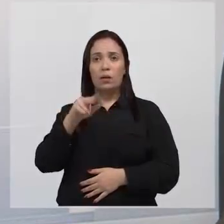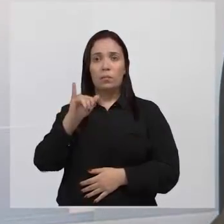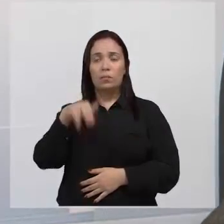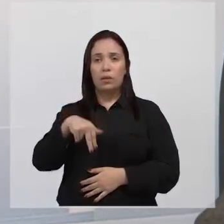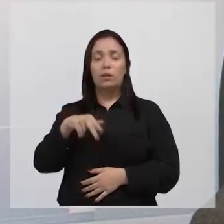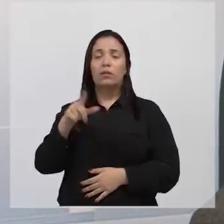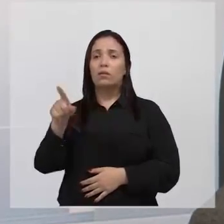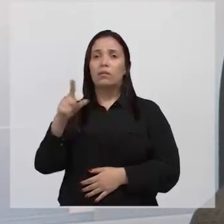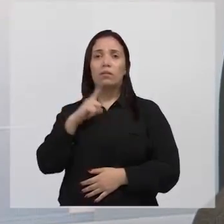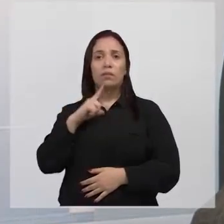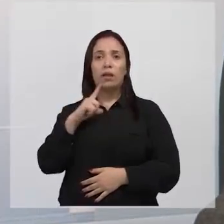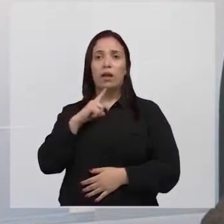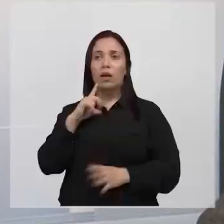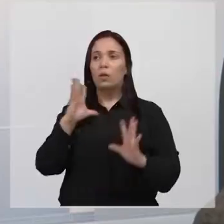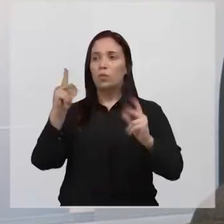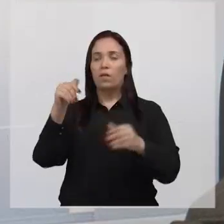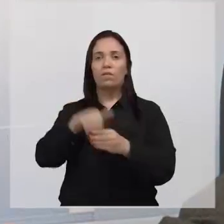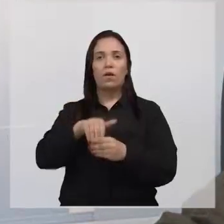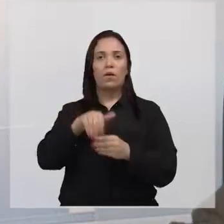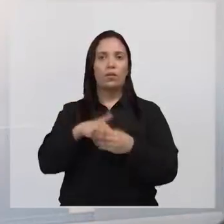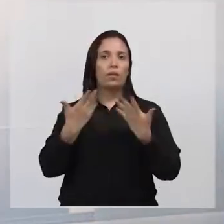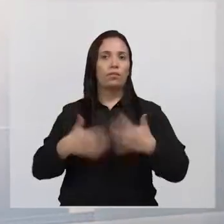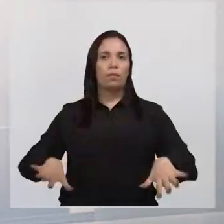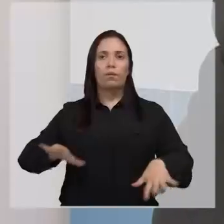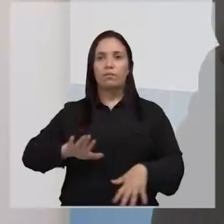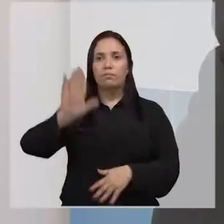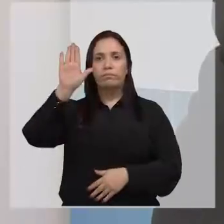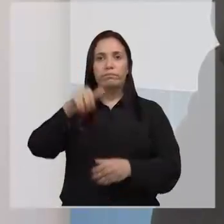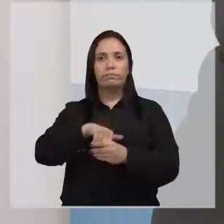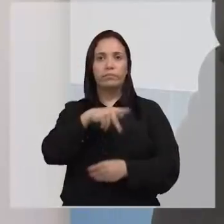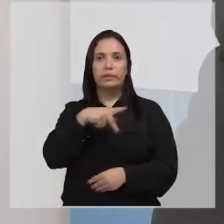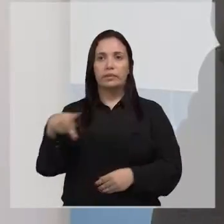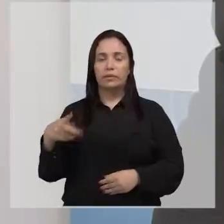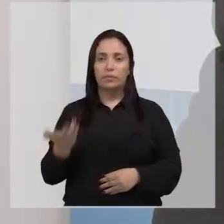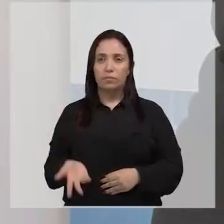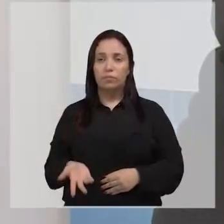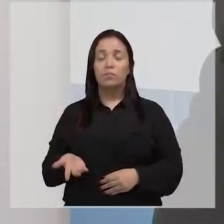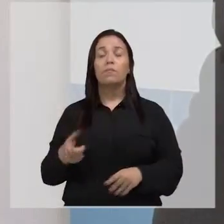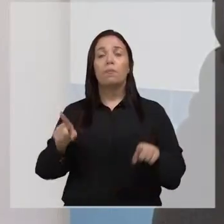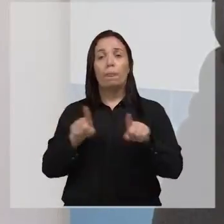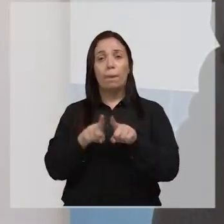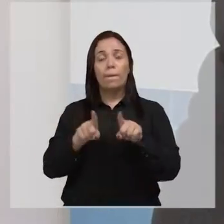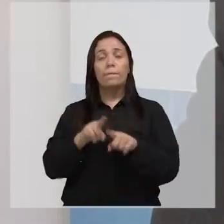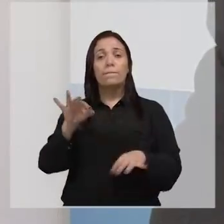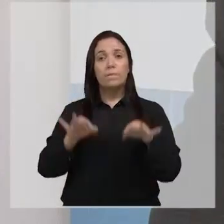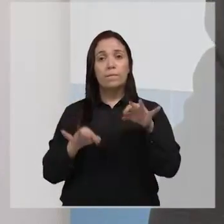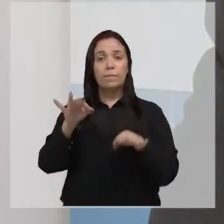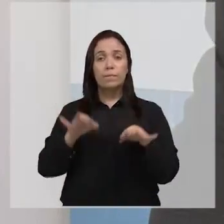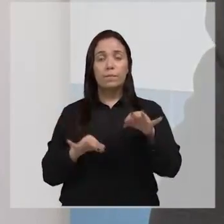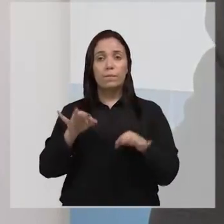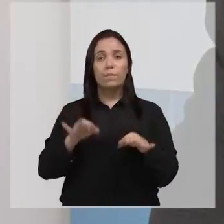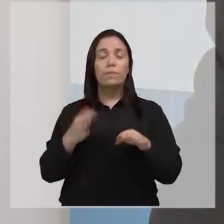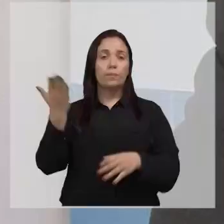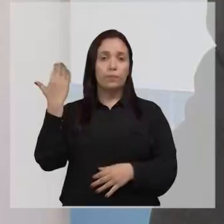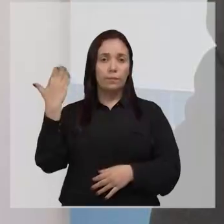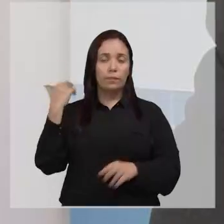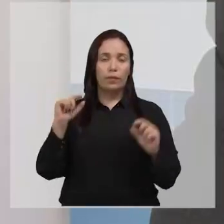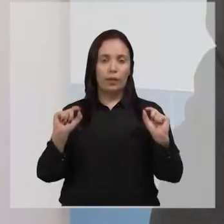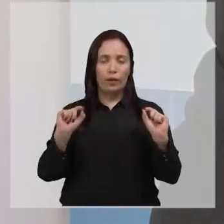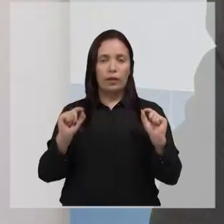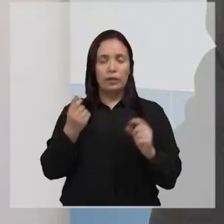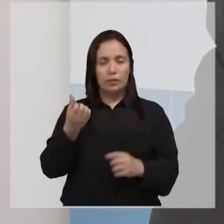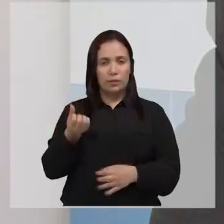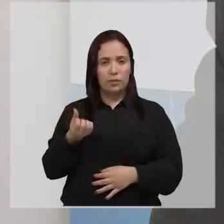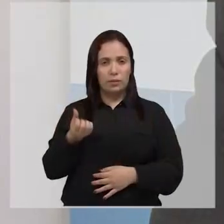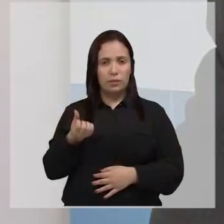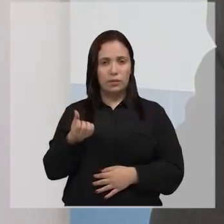como a rejeição é tão grande como a rejeição do Partido dos Trabalhadores. A decisão da Justiça essa semana, ela tornou réu